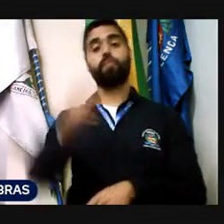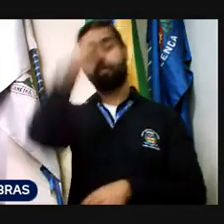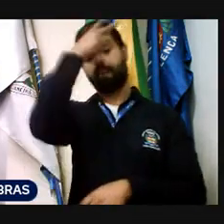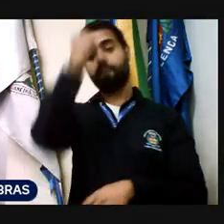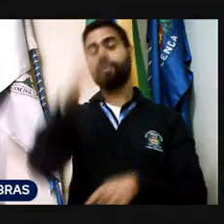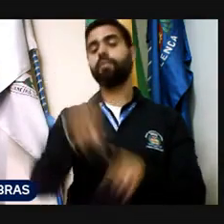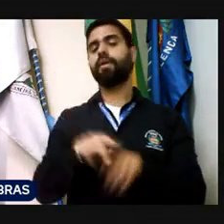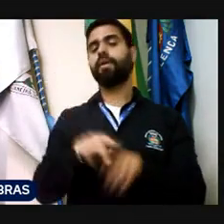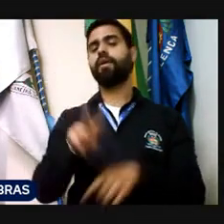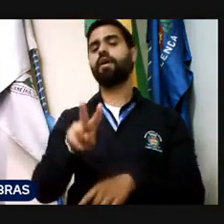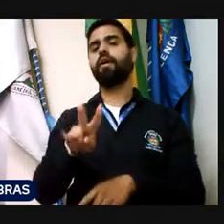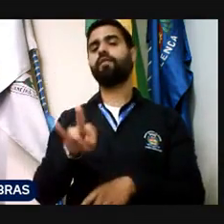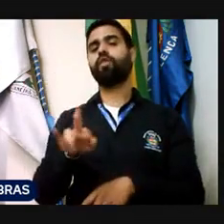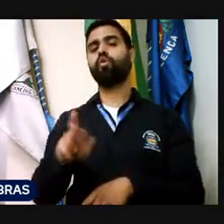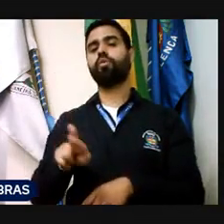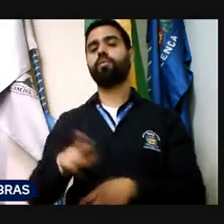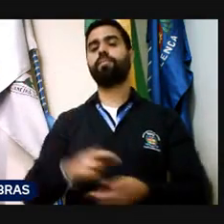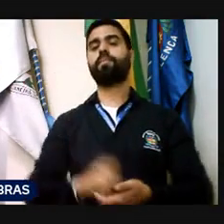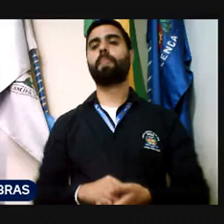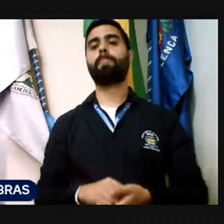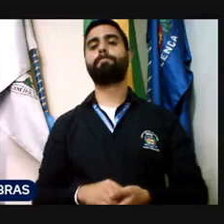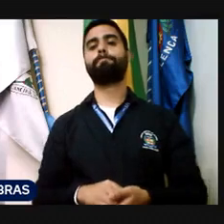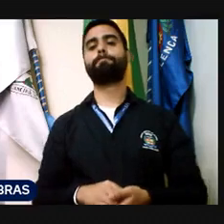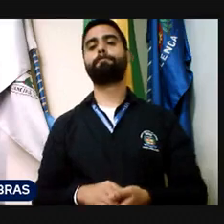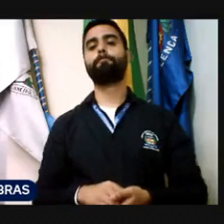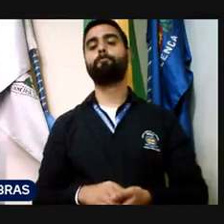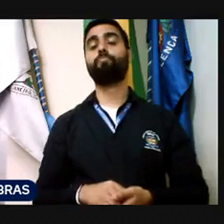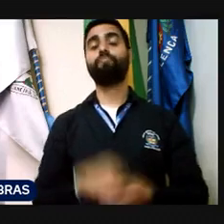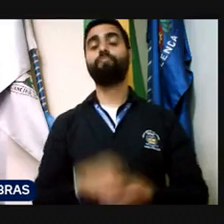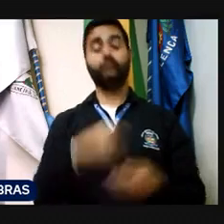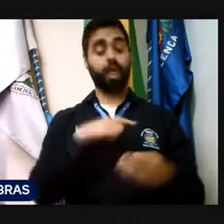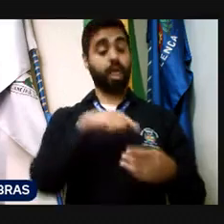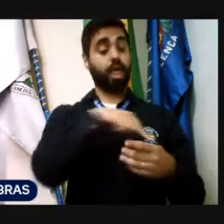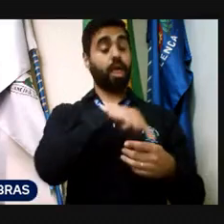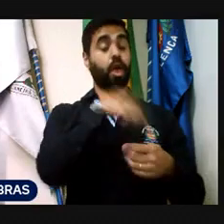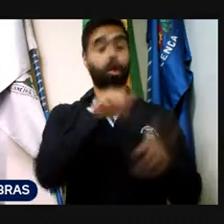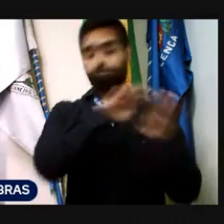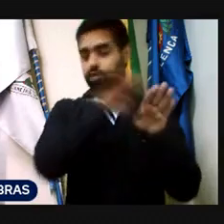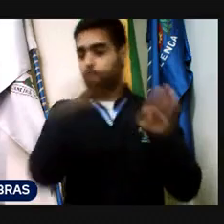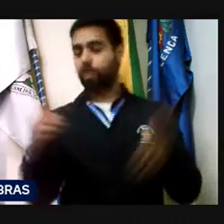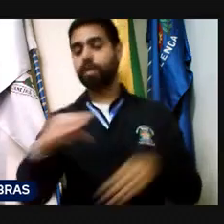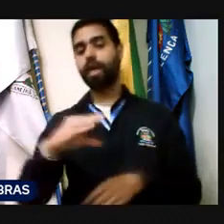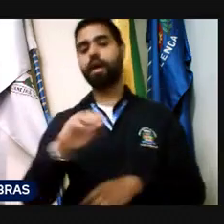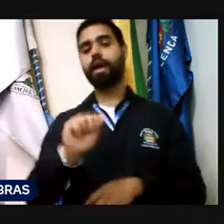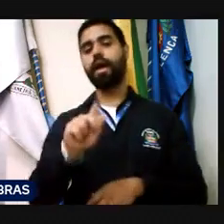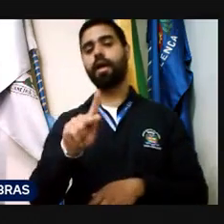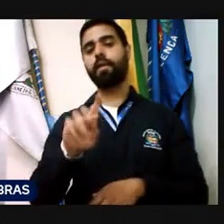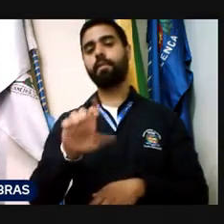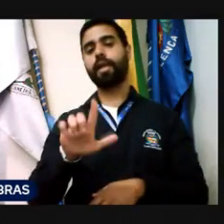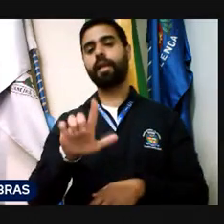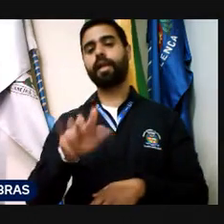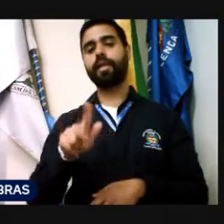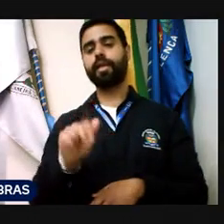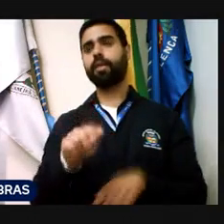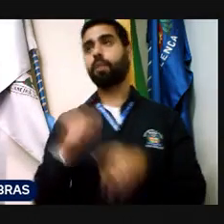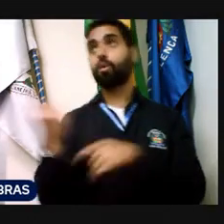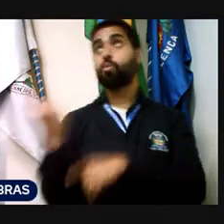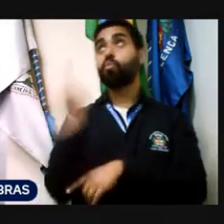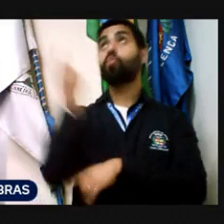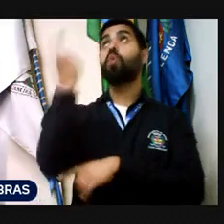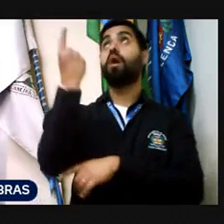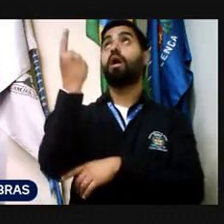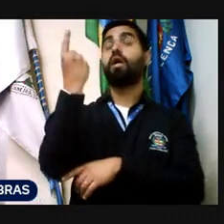Vitor Emanuel Couto. A gente tem outra ponte, a Ponte da Capelinha, que era uma ponte muito alta. Também foi colocada